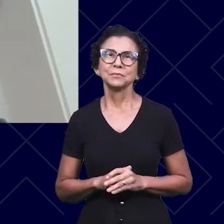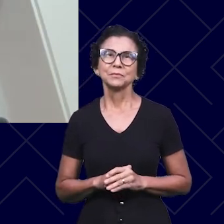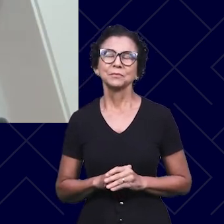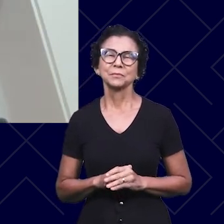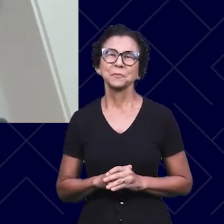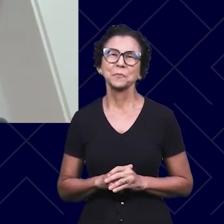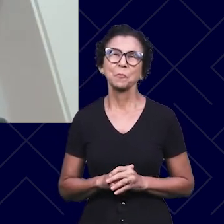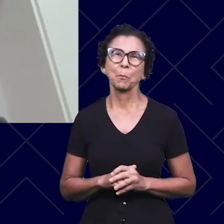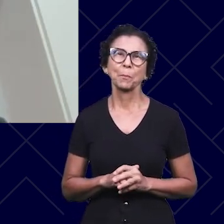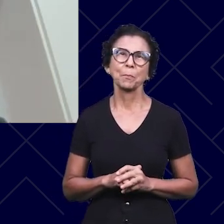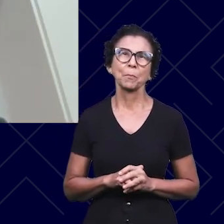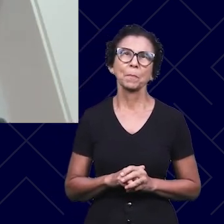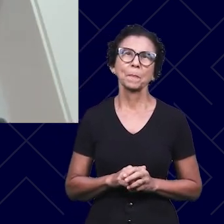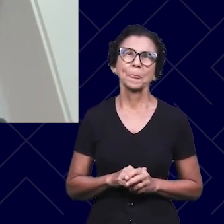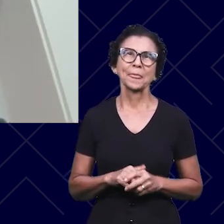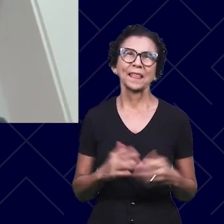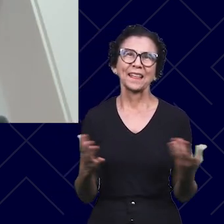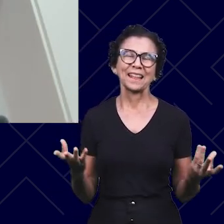né? A